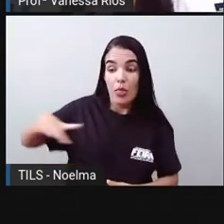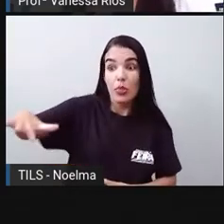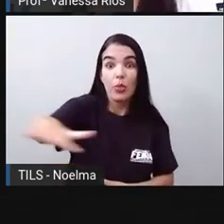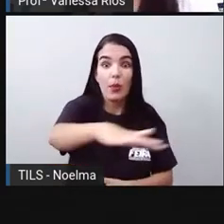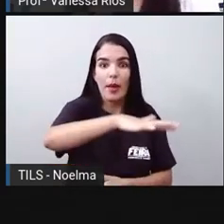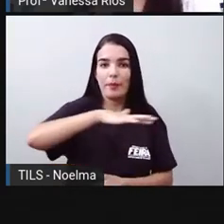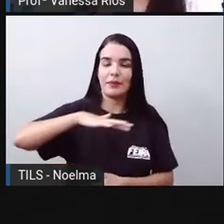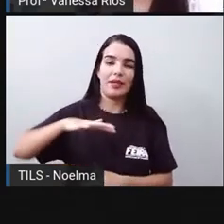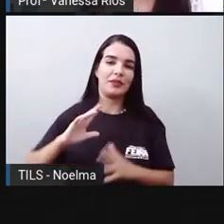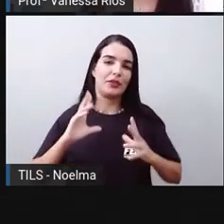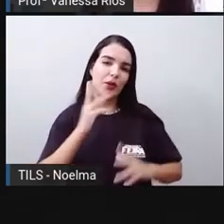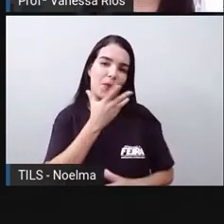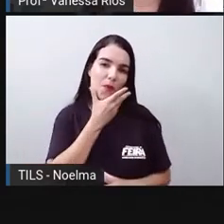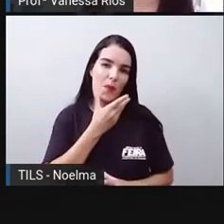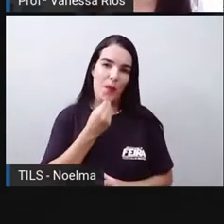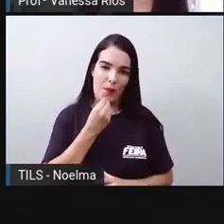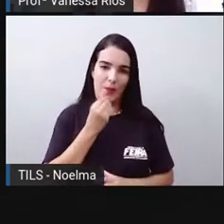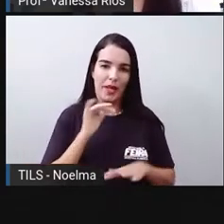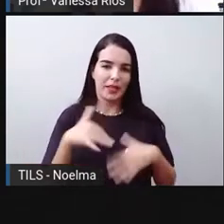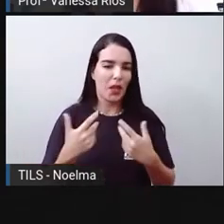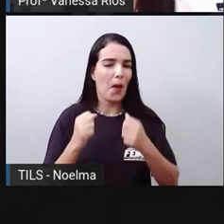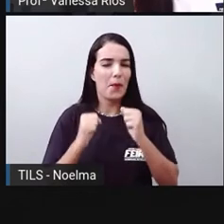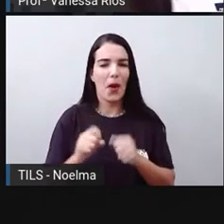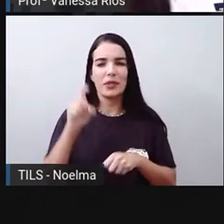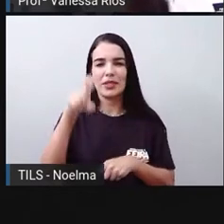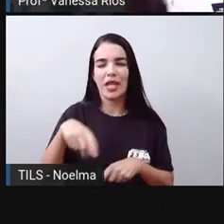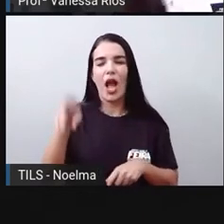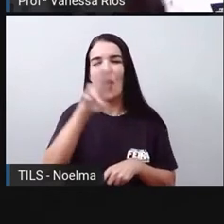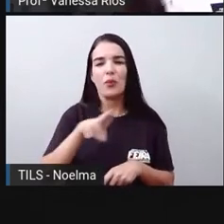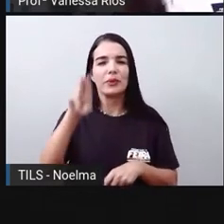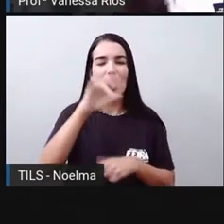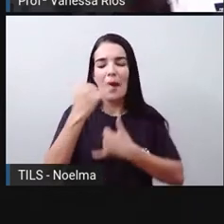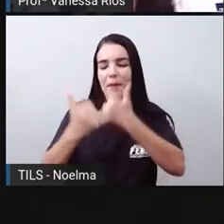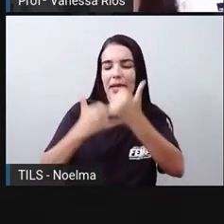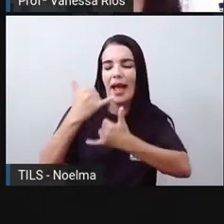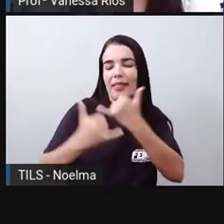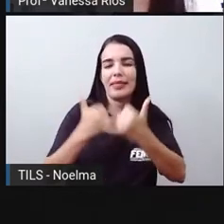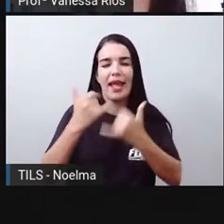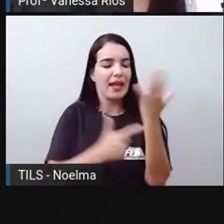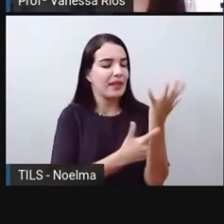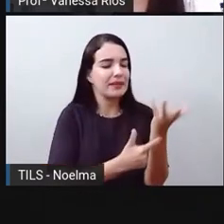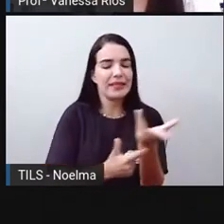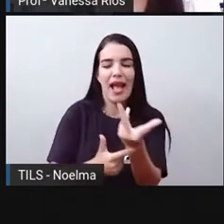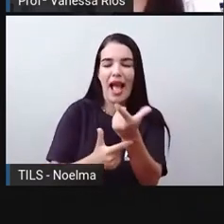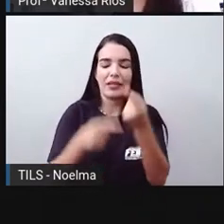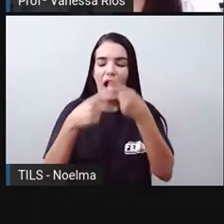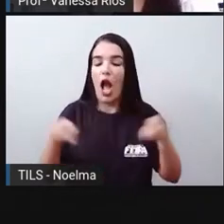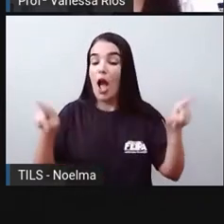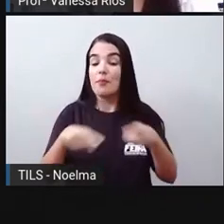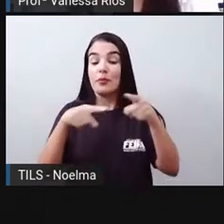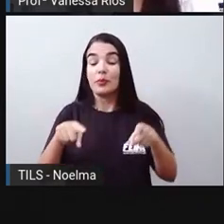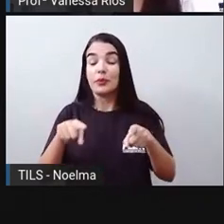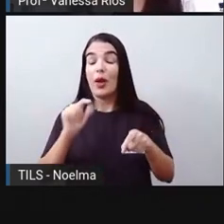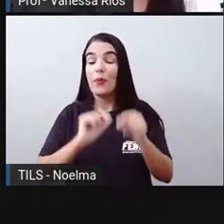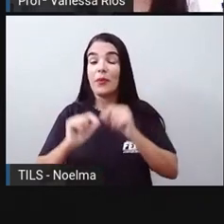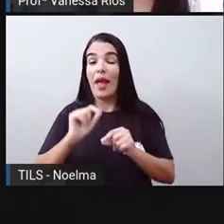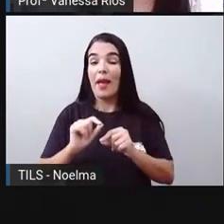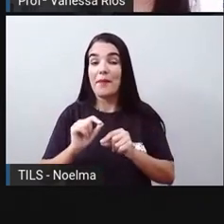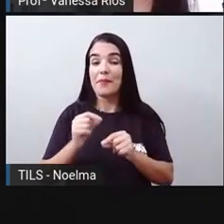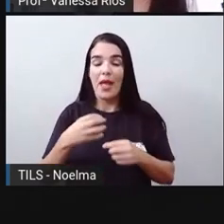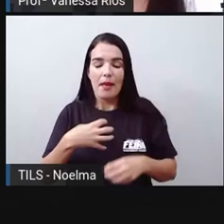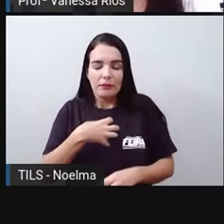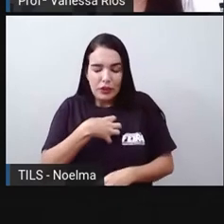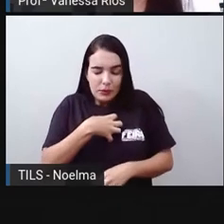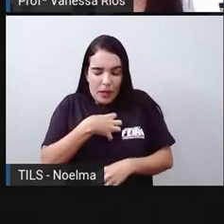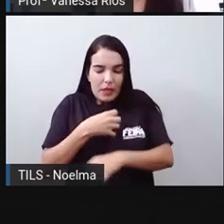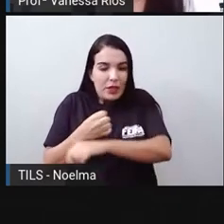mímicas elas podem ser usadas em brincadeiras, podem ser usadas no teatro, na música, né, para expressar sentimentos,